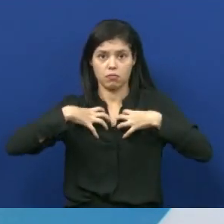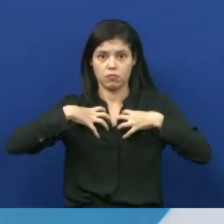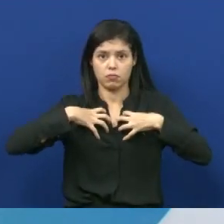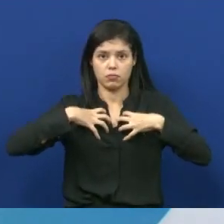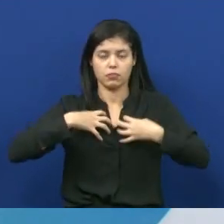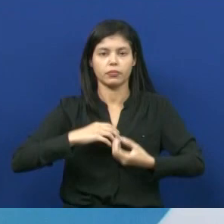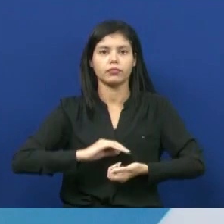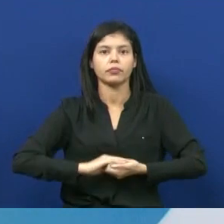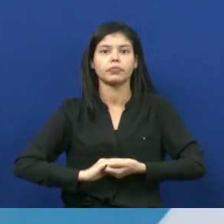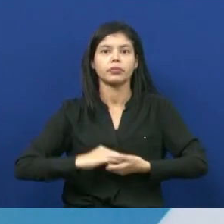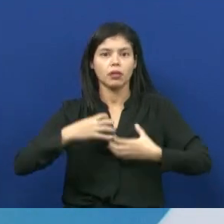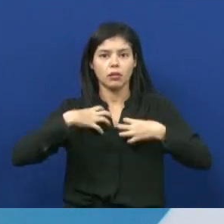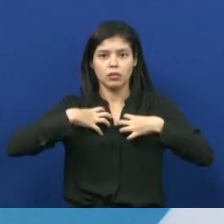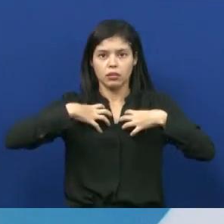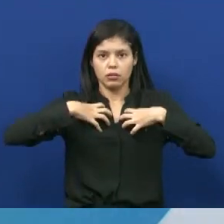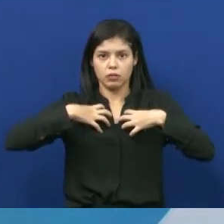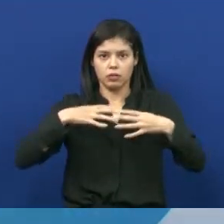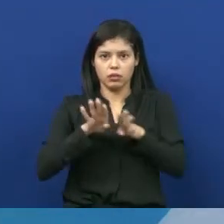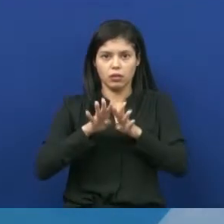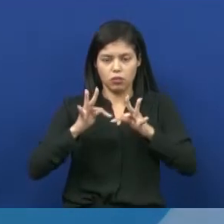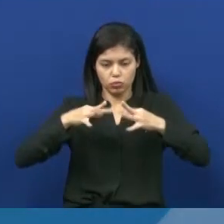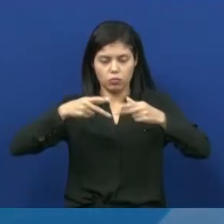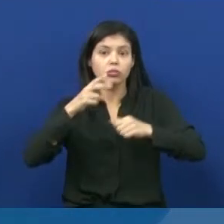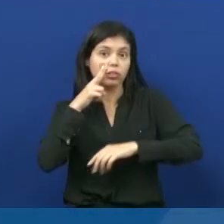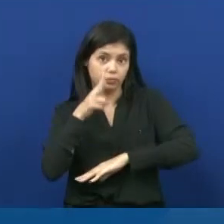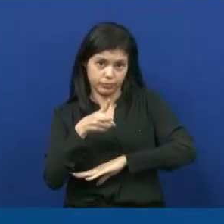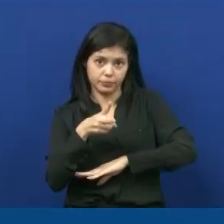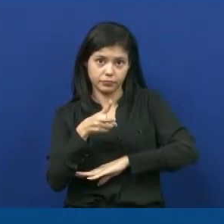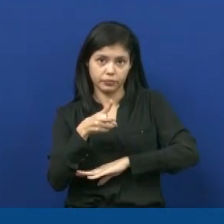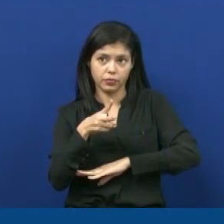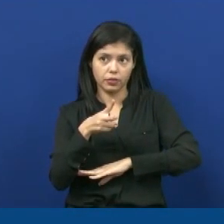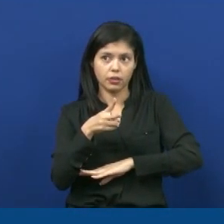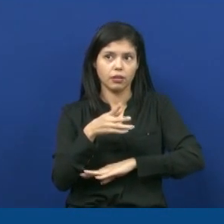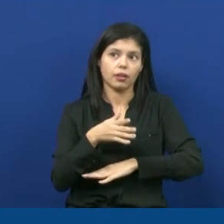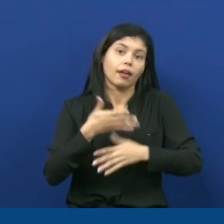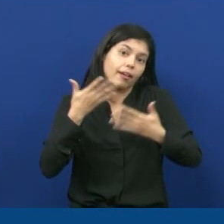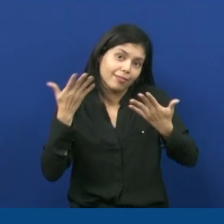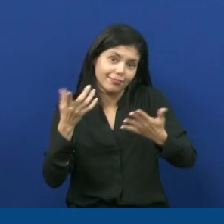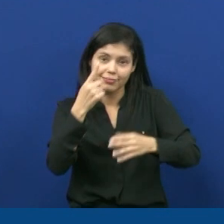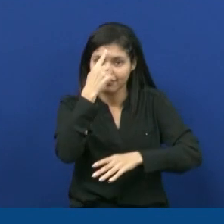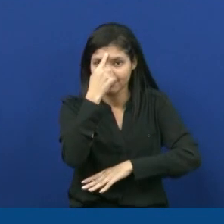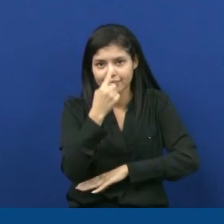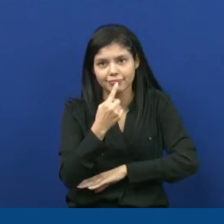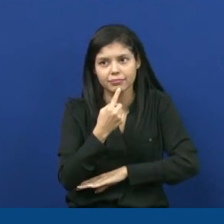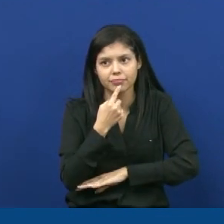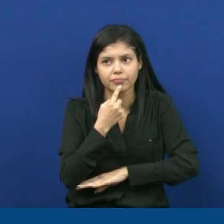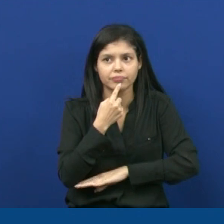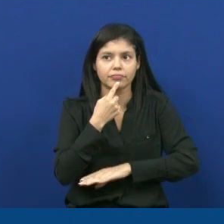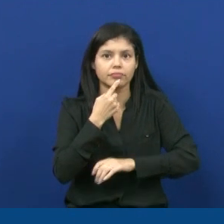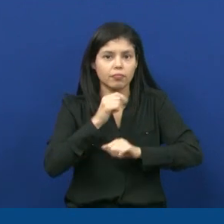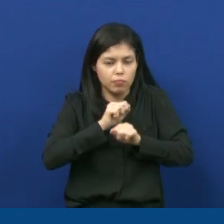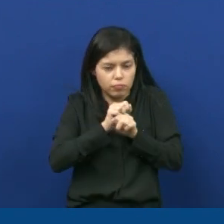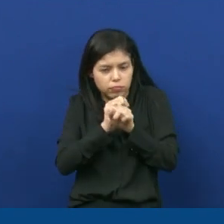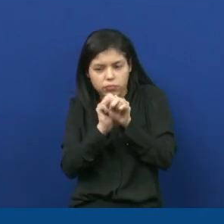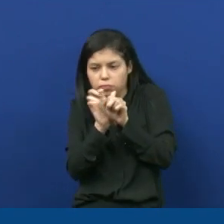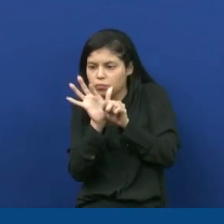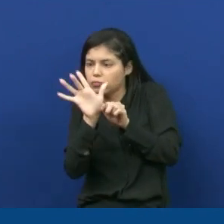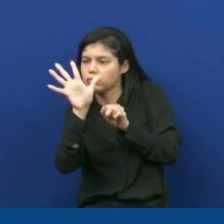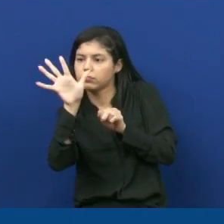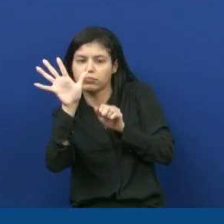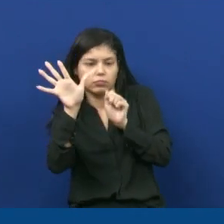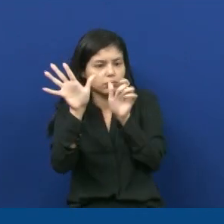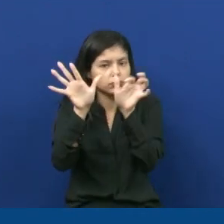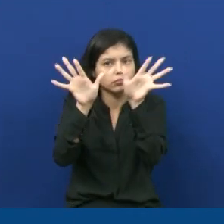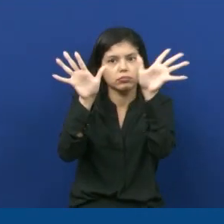pulmões. No pulmão, todo mundo já viu aquela famosa imagem onde parece uma árvore dentro do